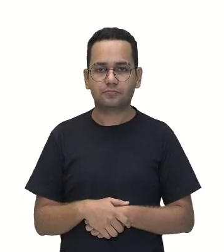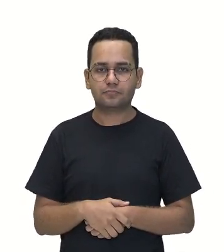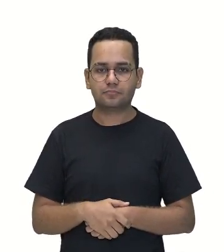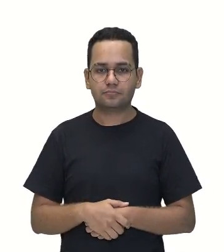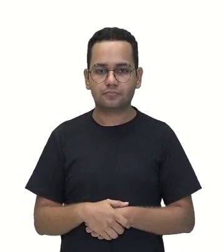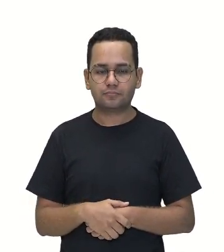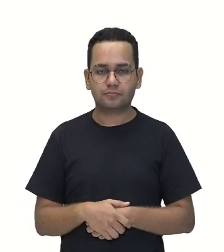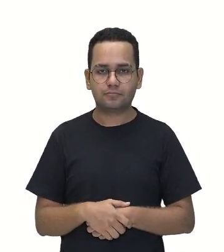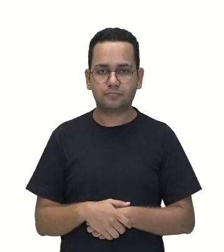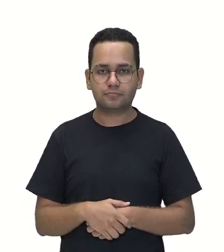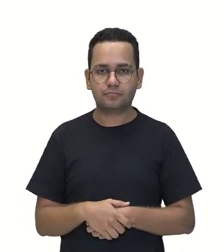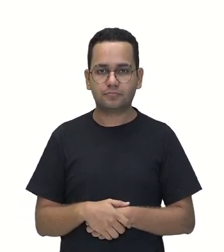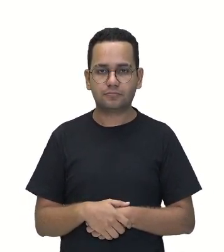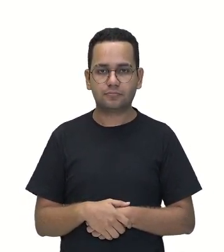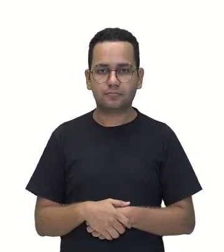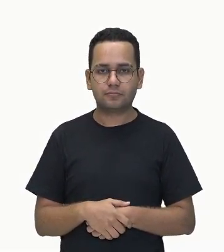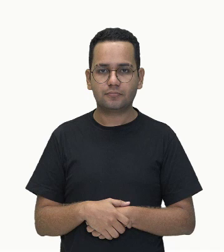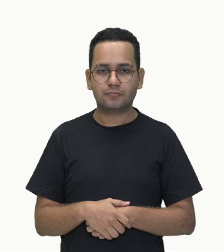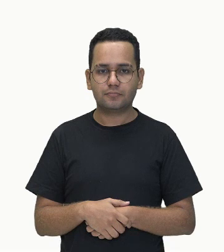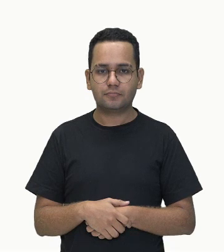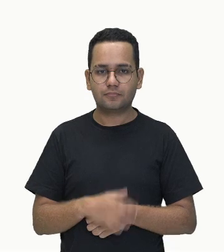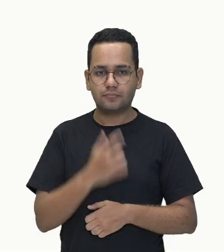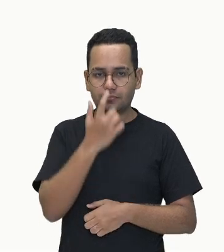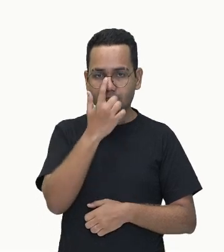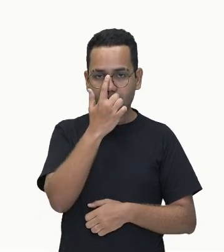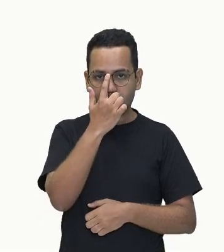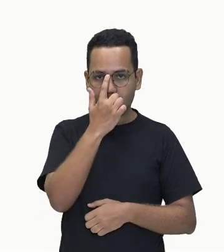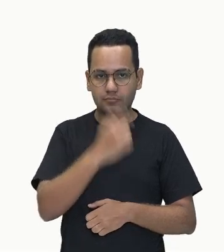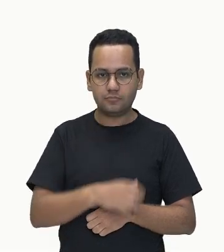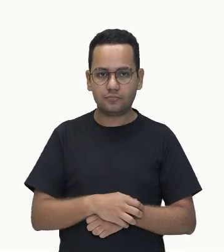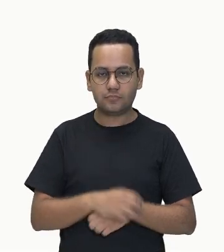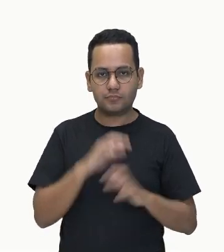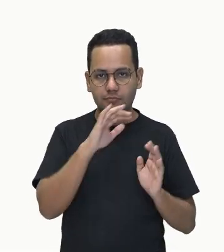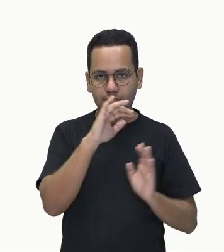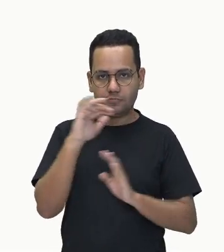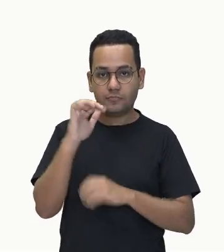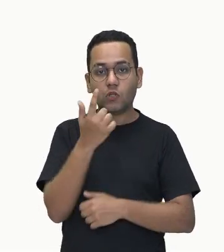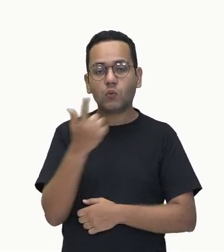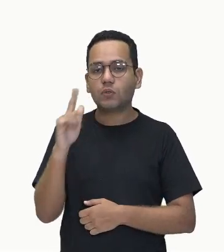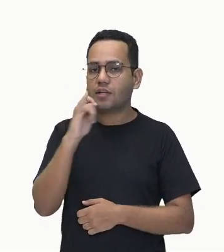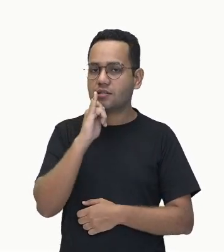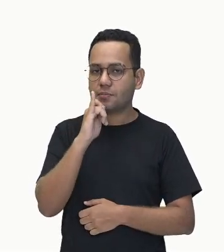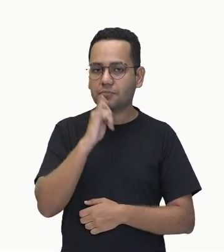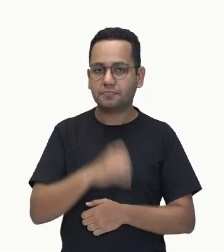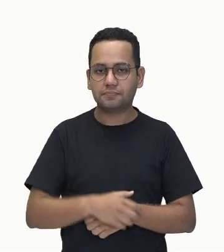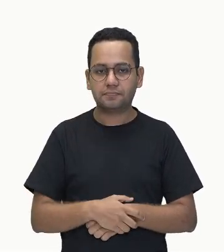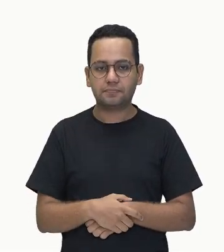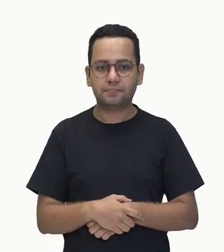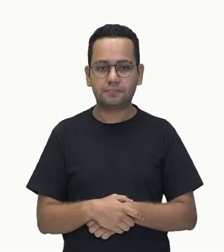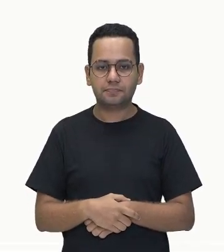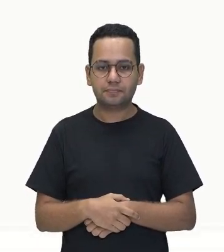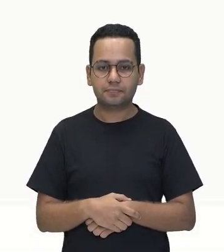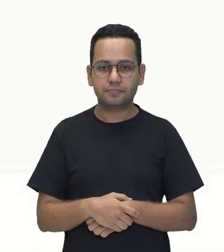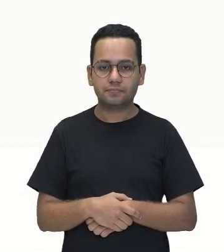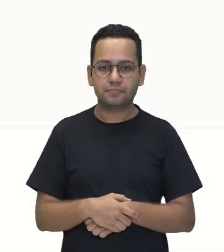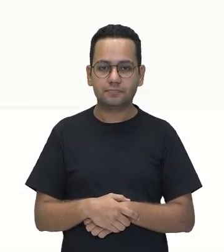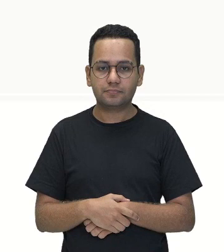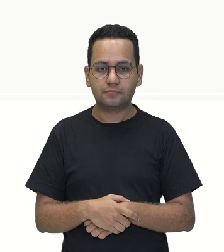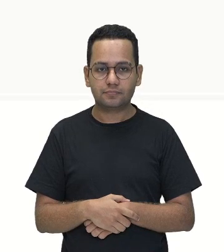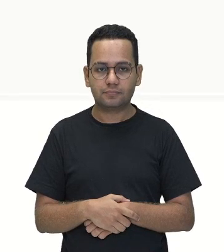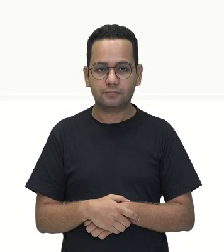tudo bem Vamos pro próximo exemplo olha esse outro exemplo uma questão ó da